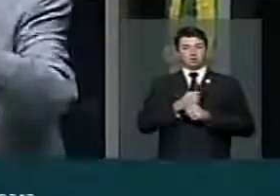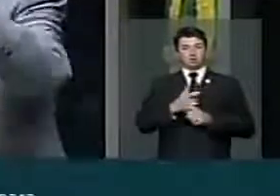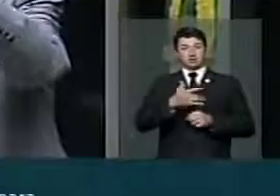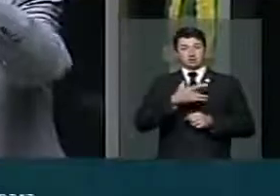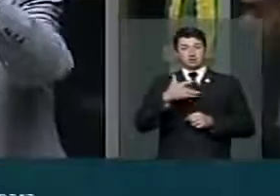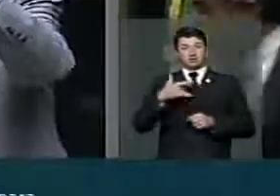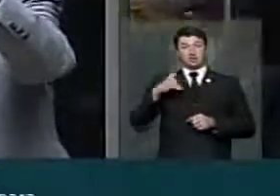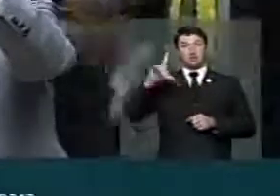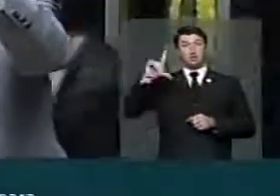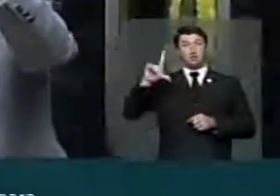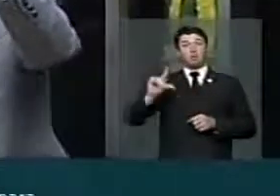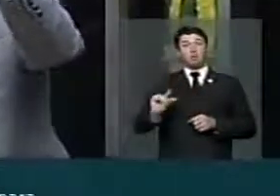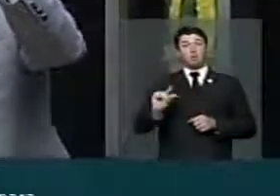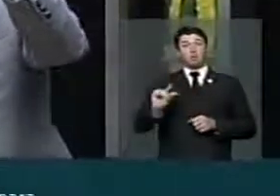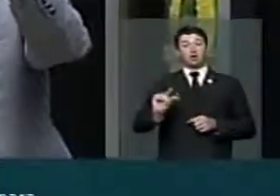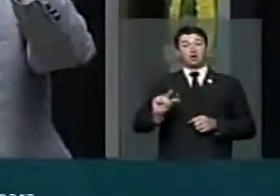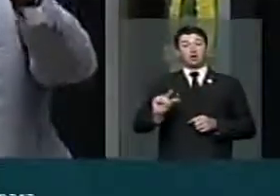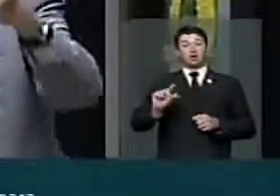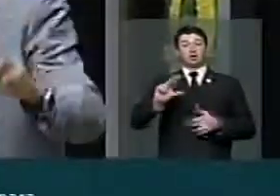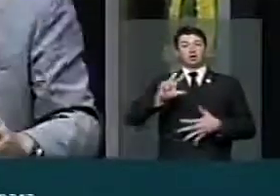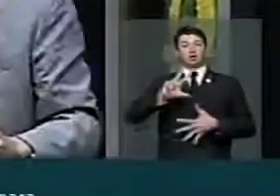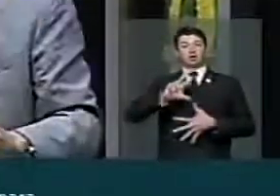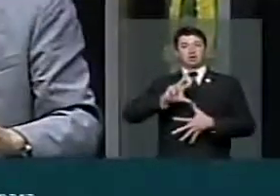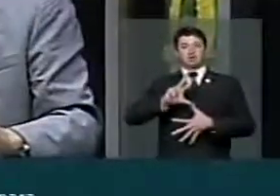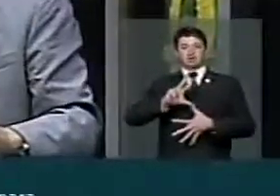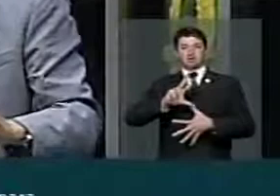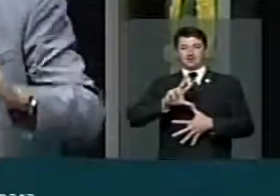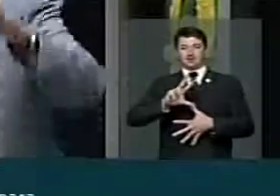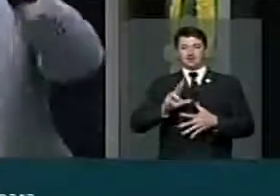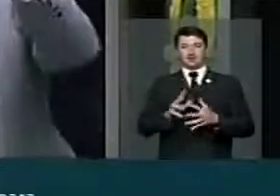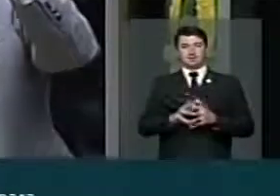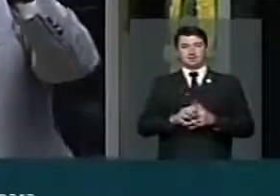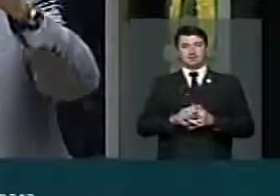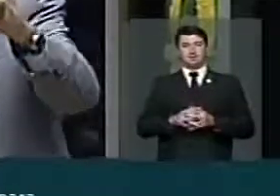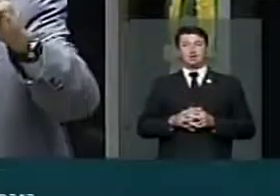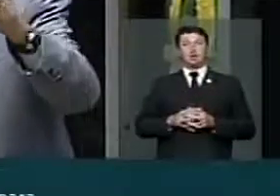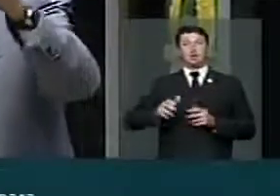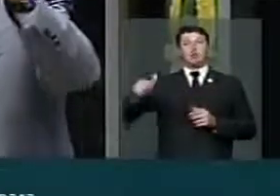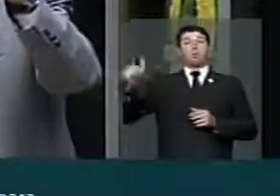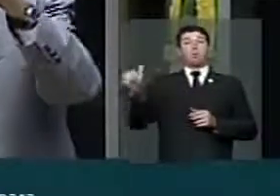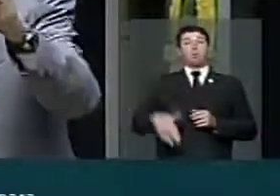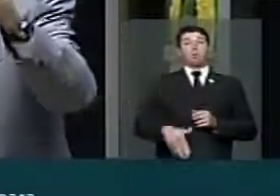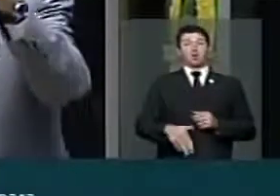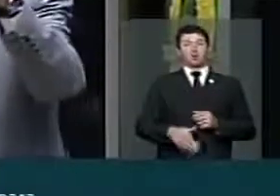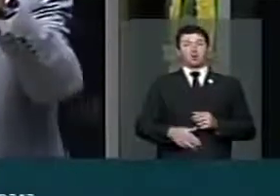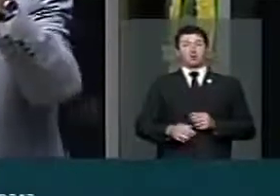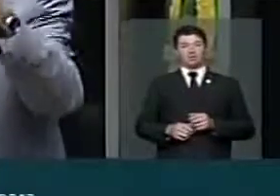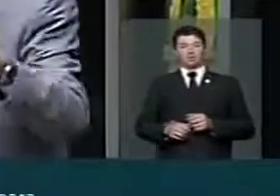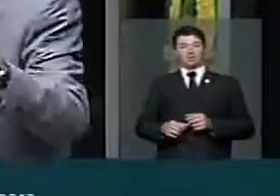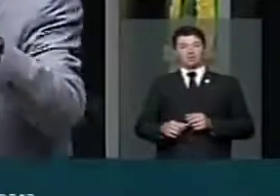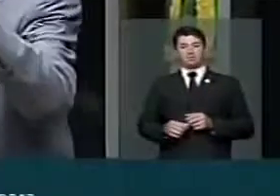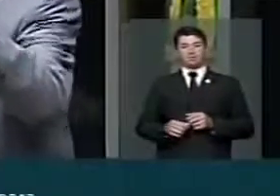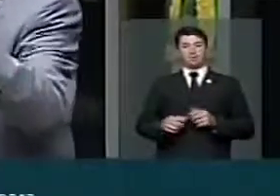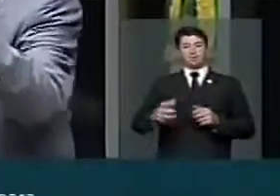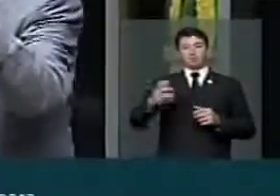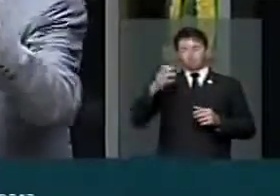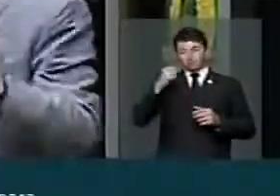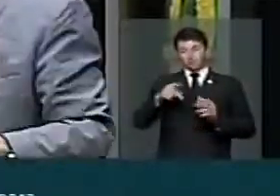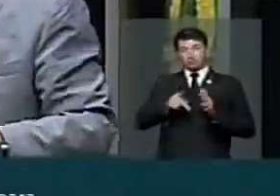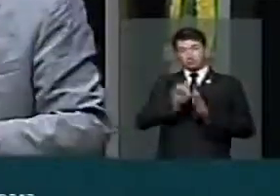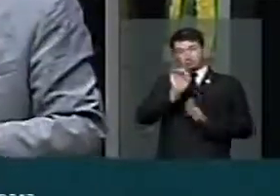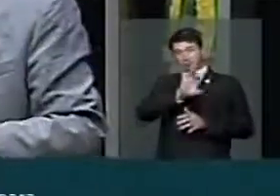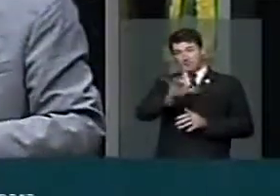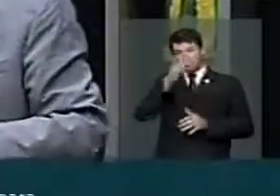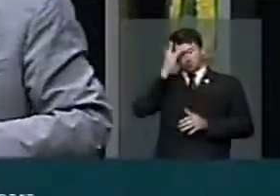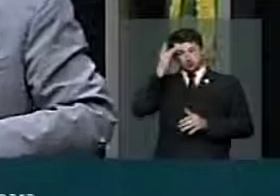que é o menor da América Latina. É o menor orçamento per capita da América